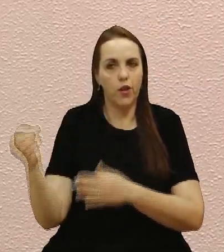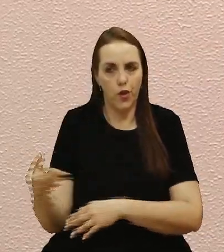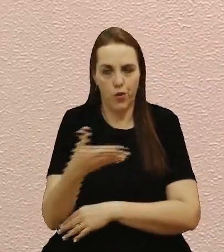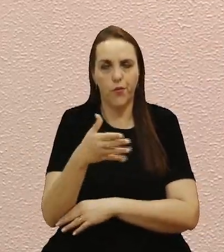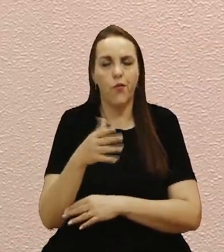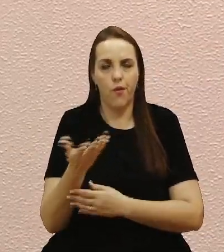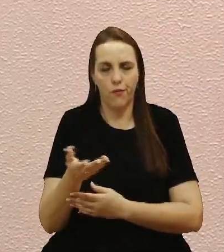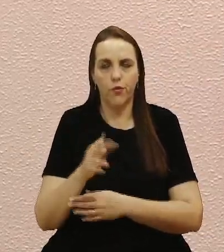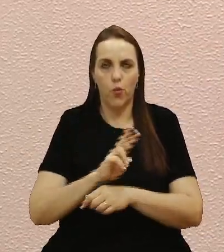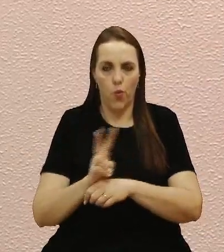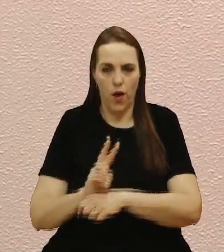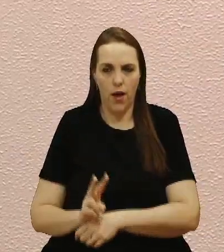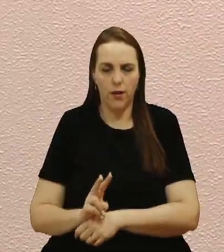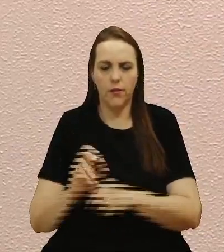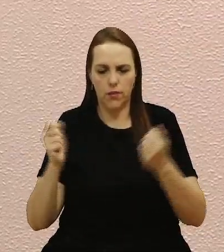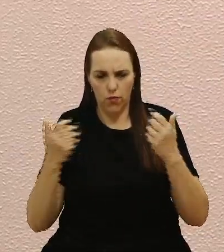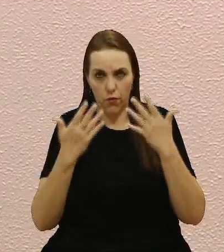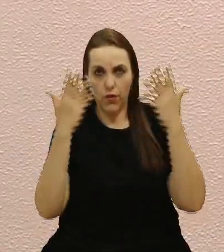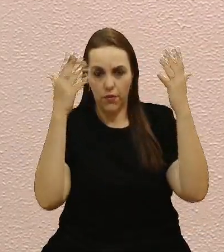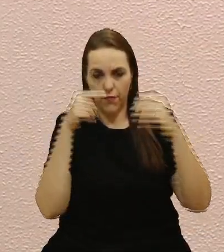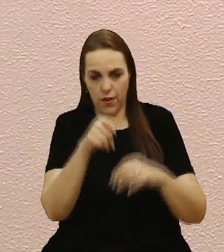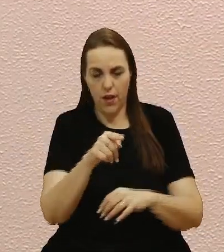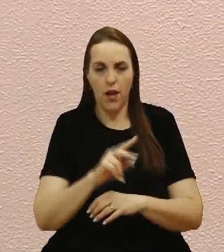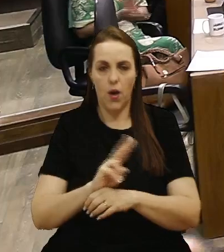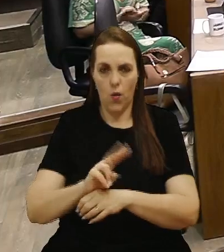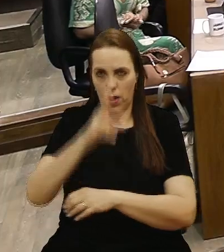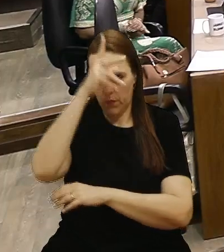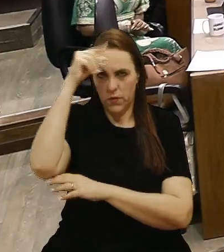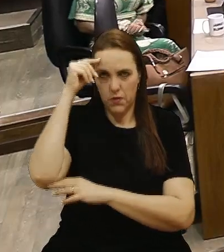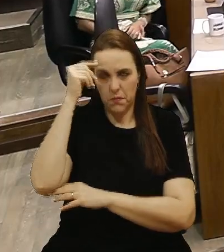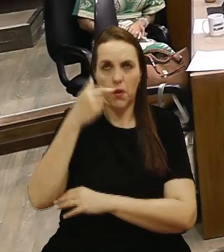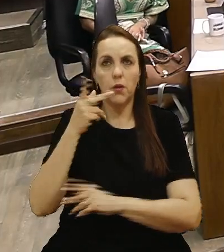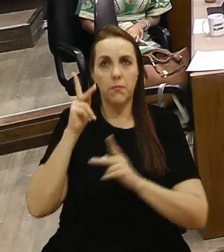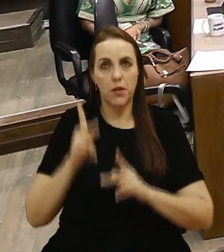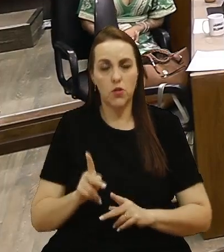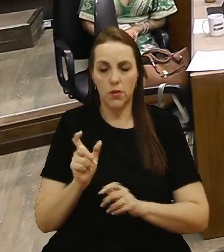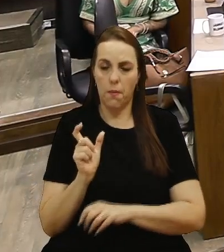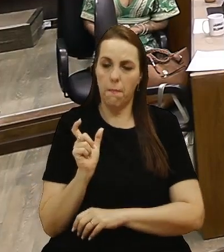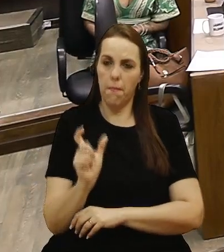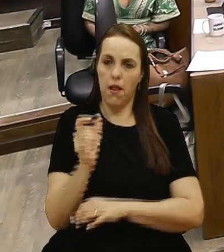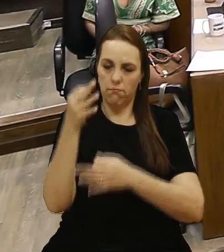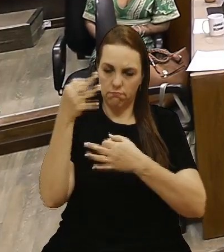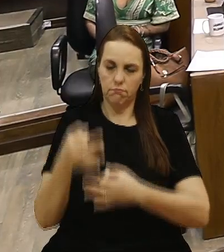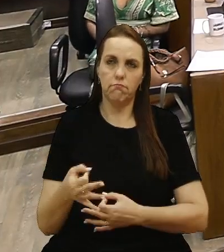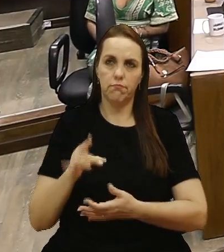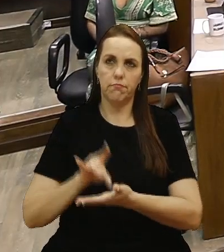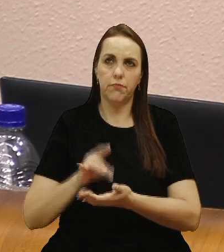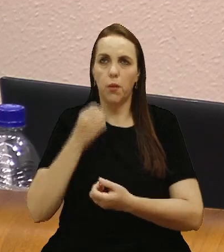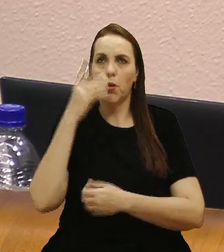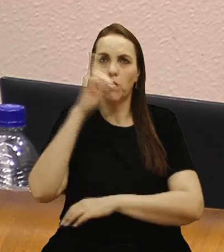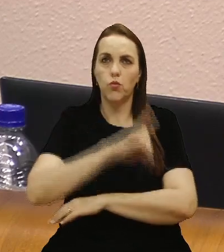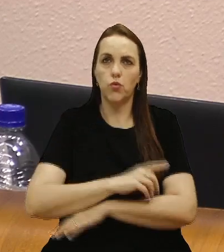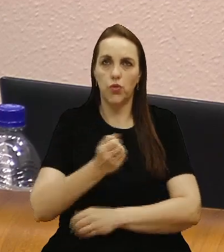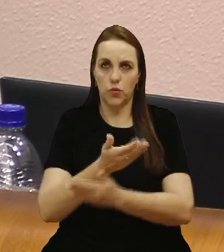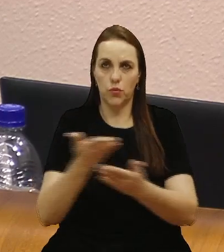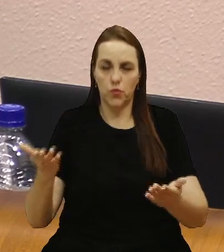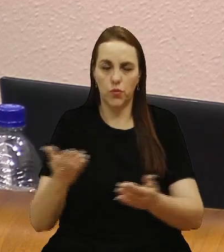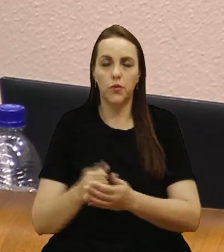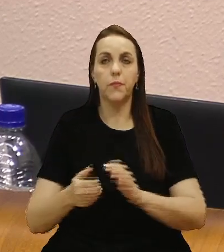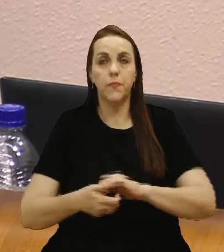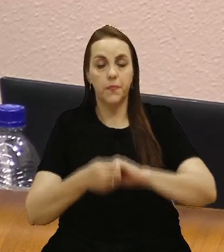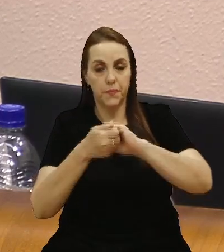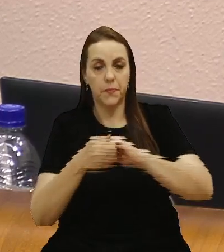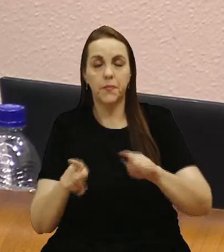pessoas que têm palavra e honram a sua palavra. Bom dia a todos. Cumprimentar também o Volmir Bagé, da Defesa